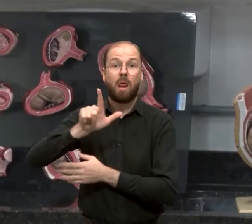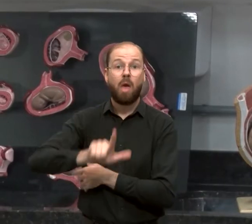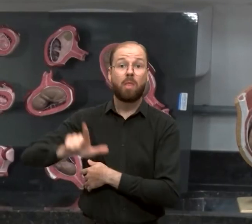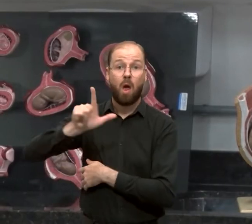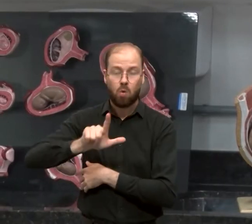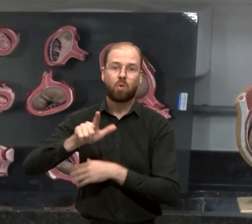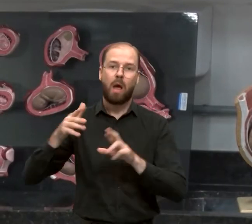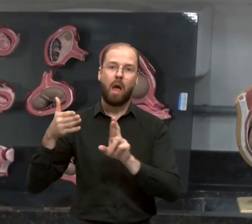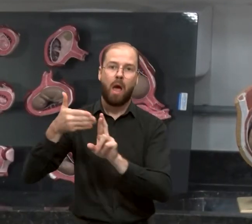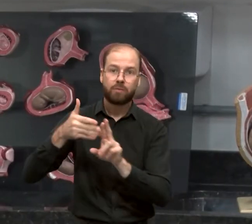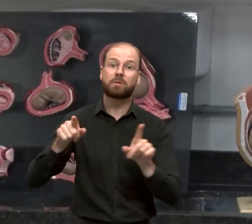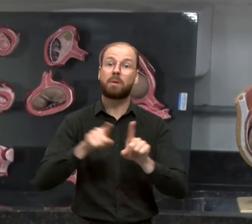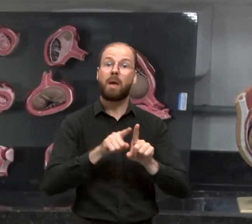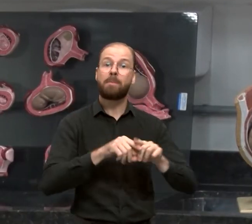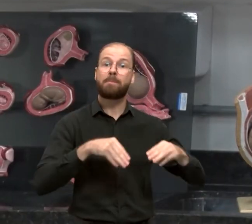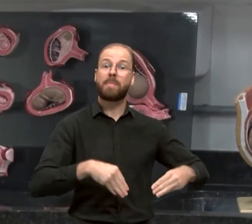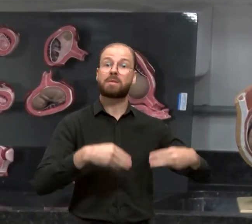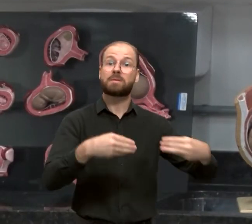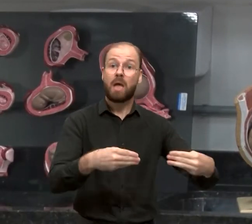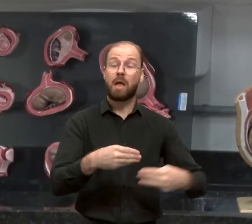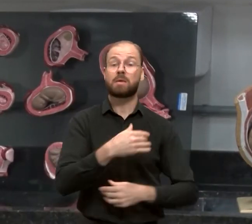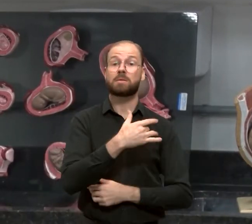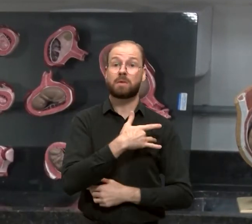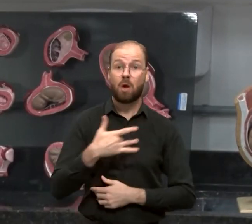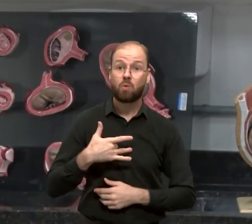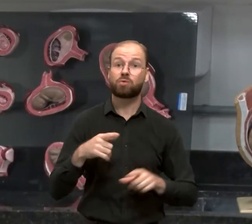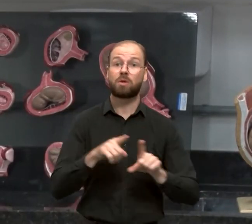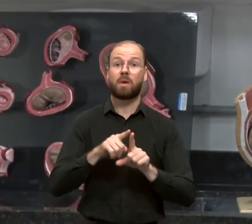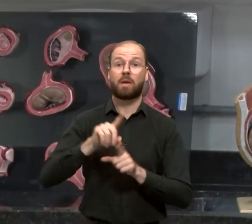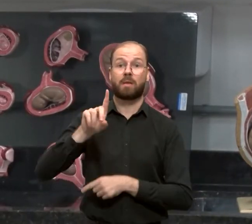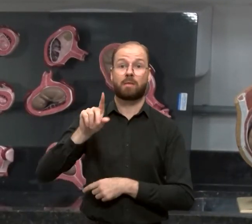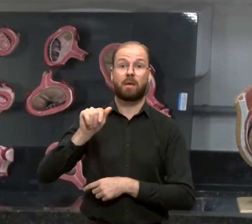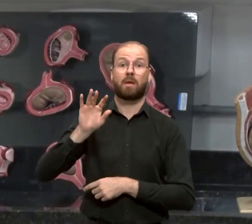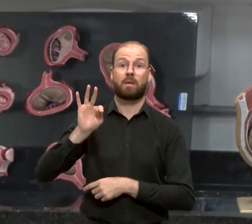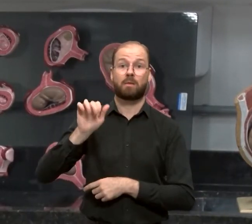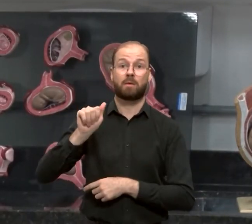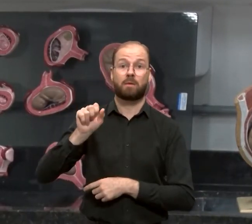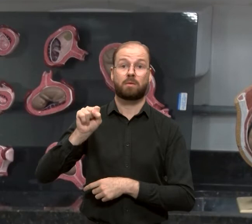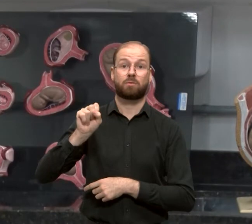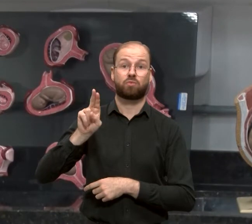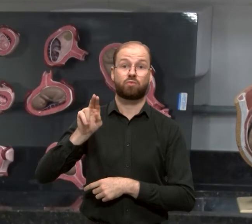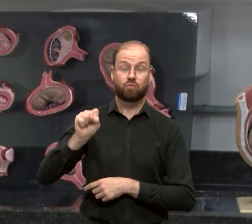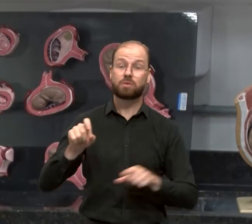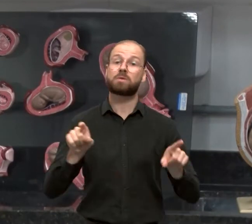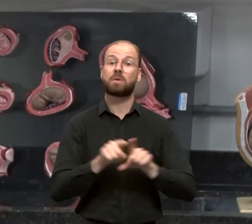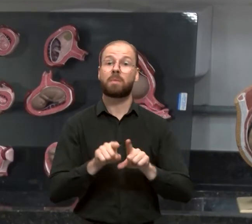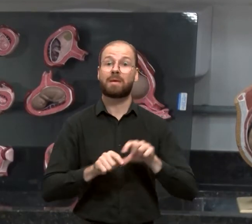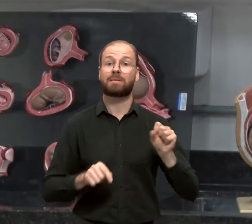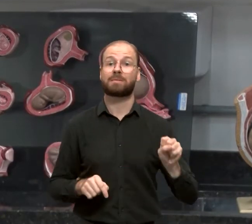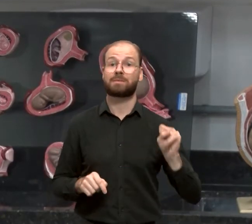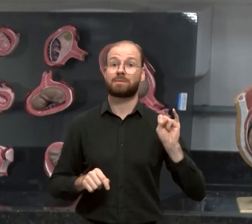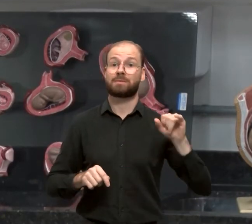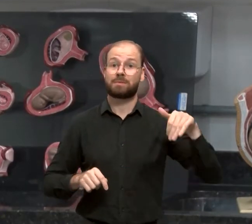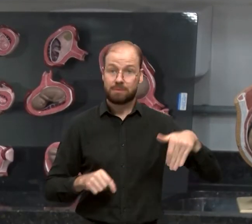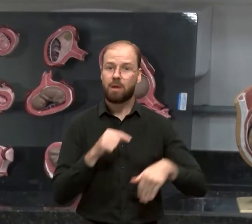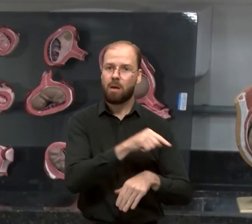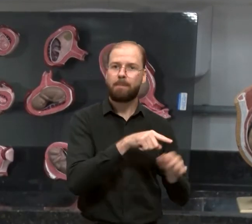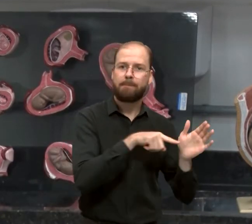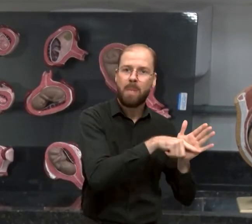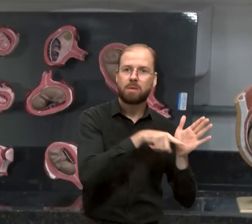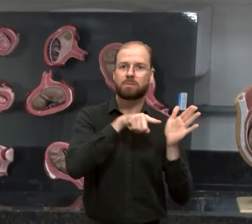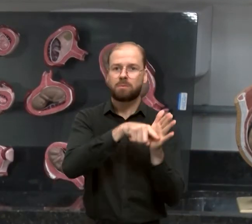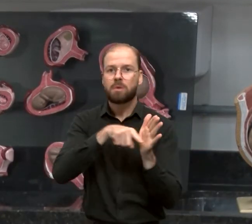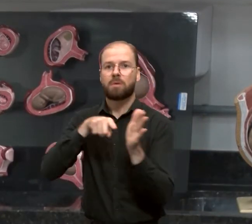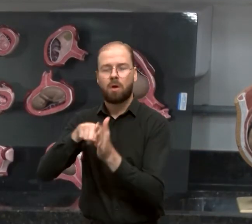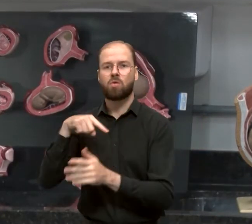disponíveis, né, pelo Ministério da Saúde, no DataSUS, também no Sistema de Mortalidade, né, no SIM, e a gente foi vendo, né, a incidência desses